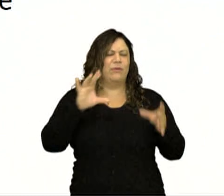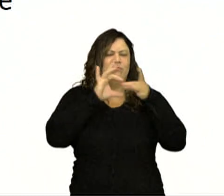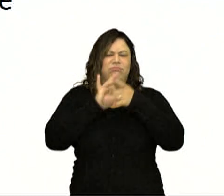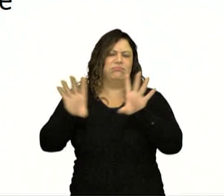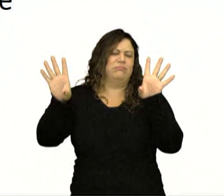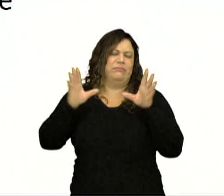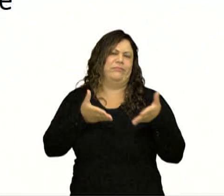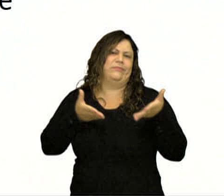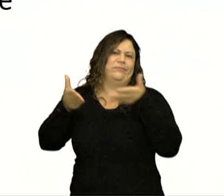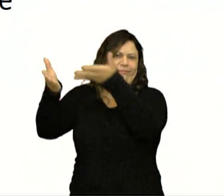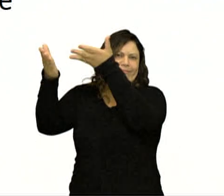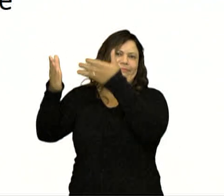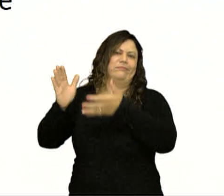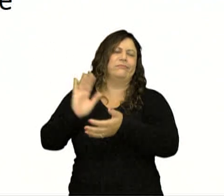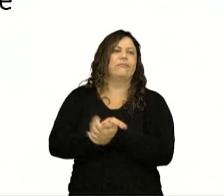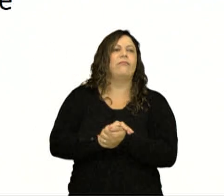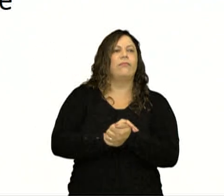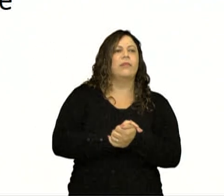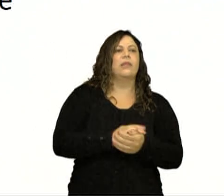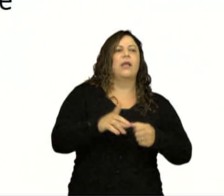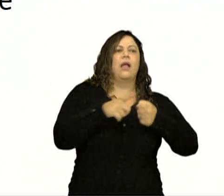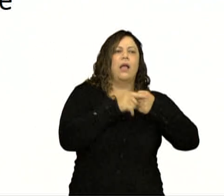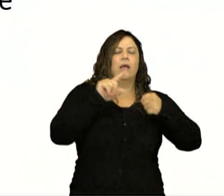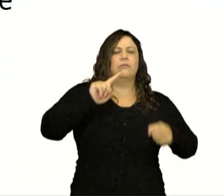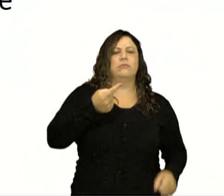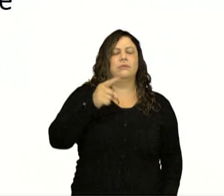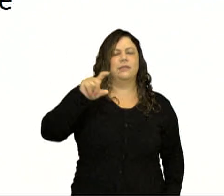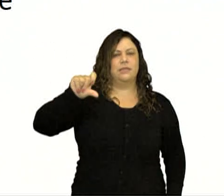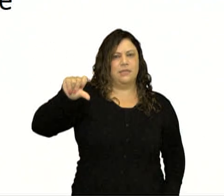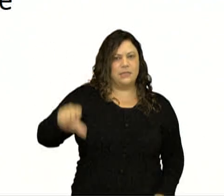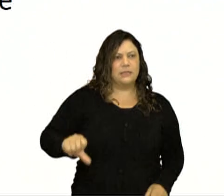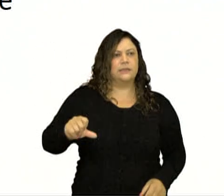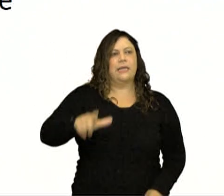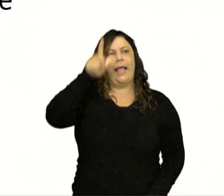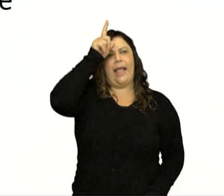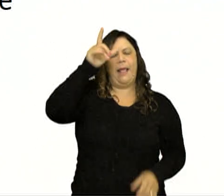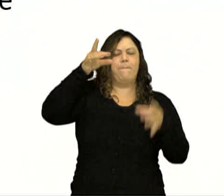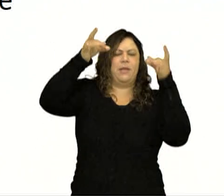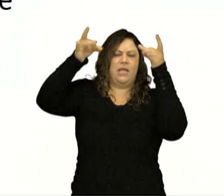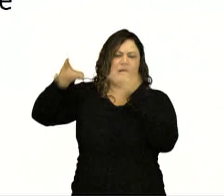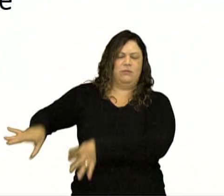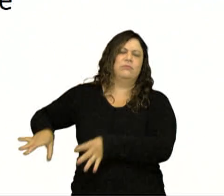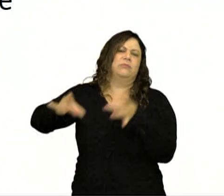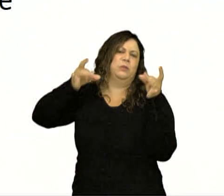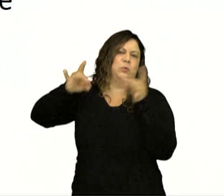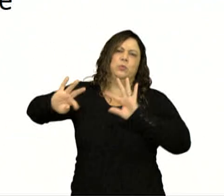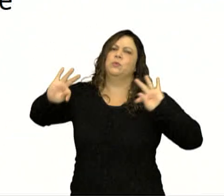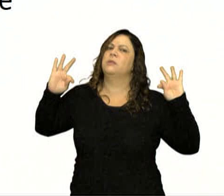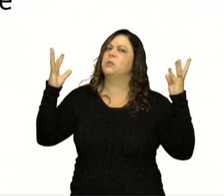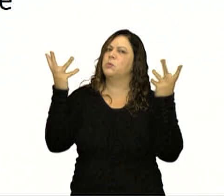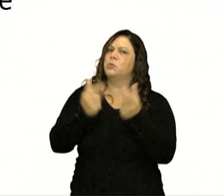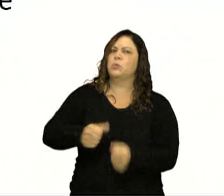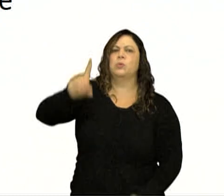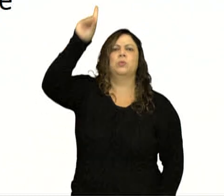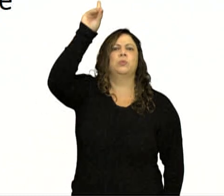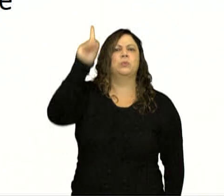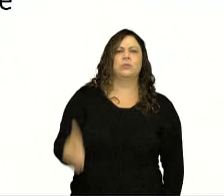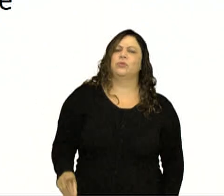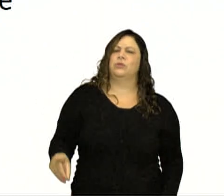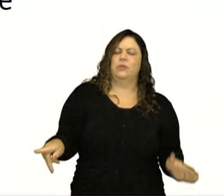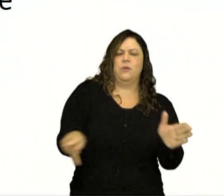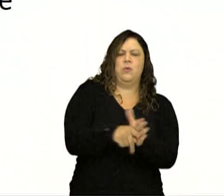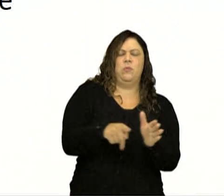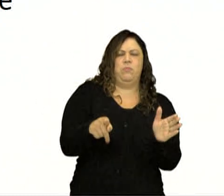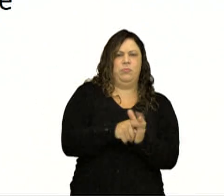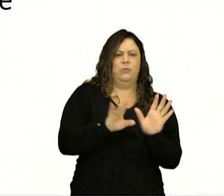Artigo 119. A Alemanha renuncia em favor das potências aliadas a todos os direitos sobre suas